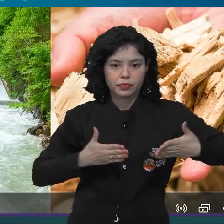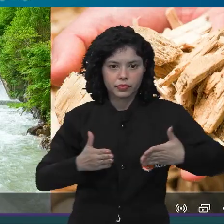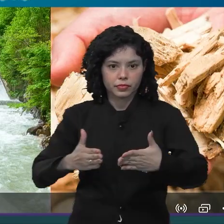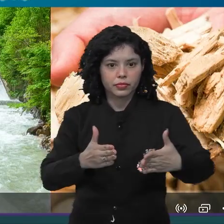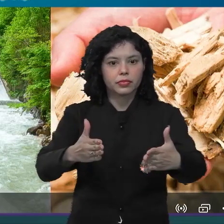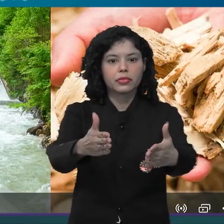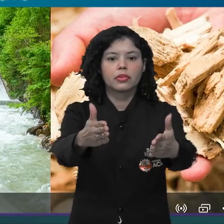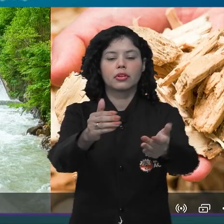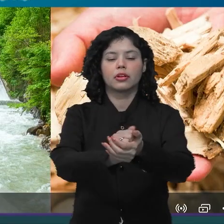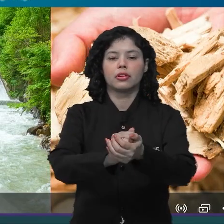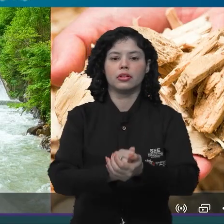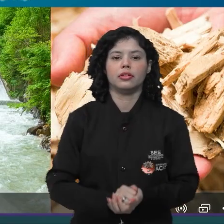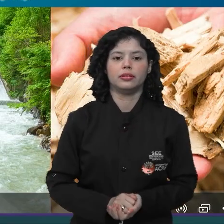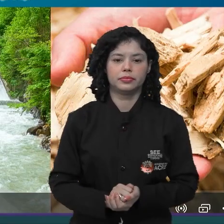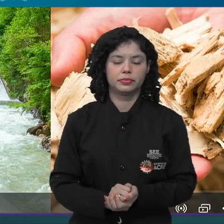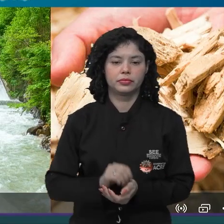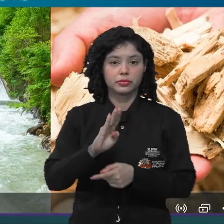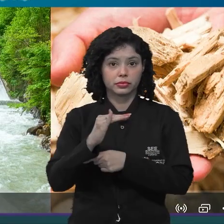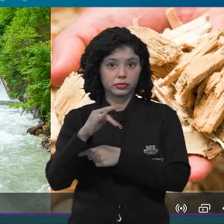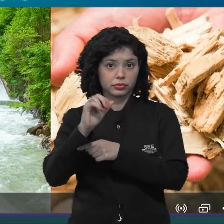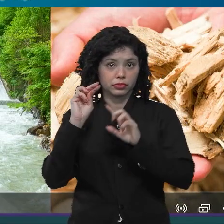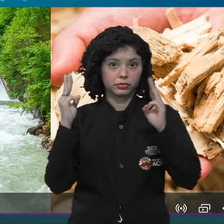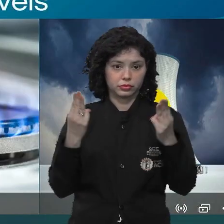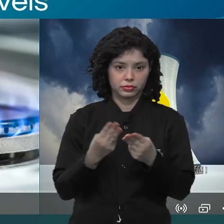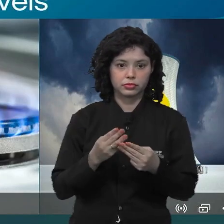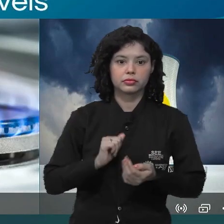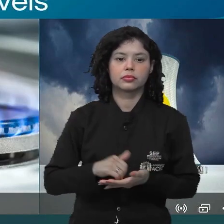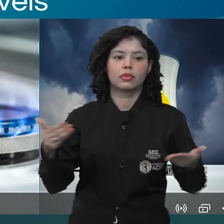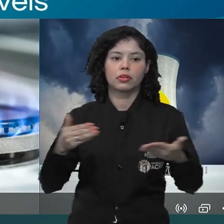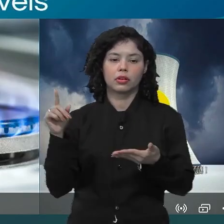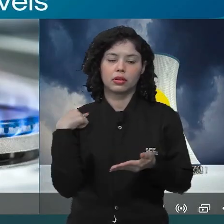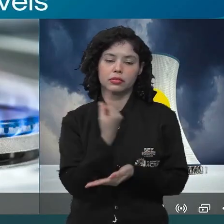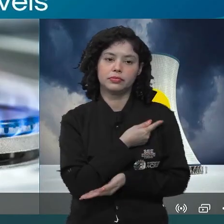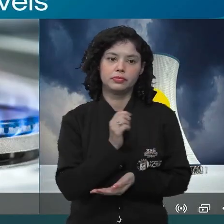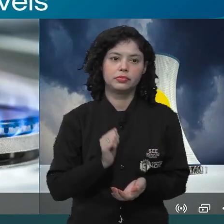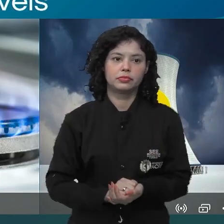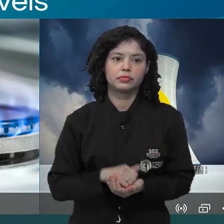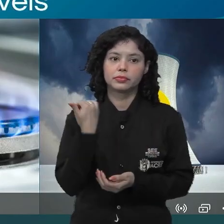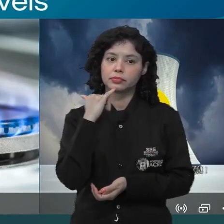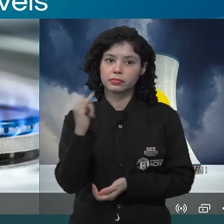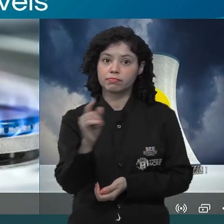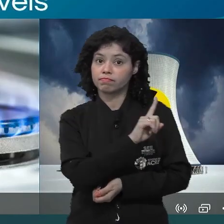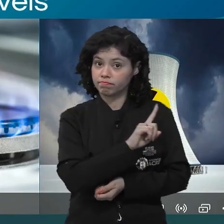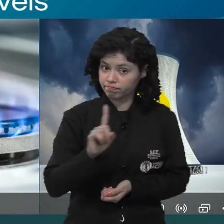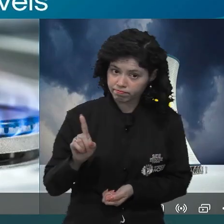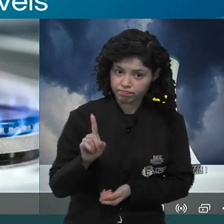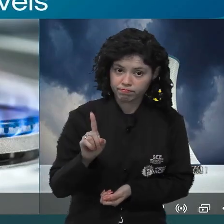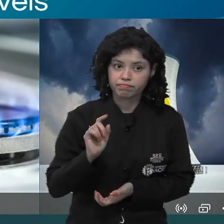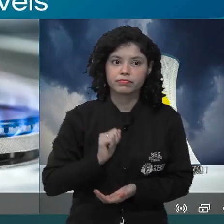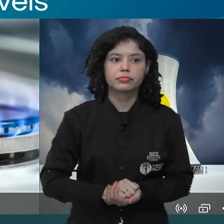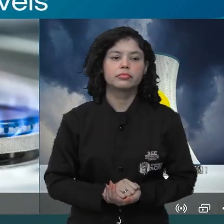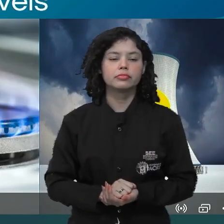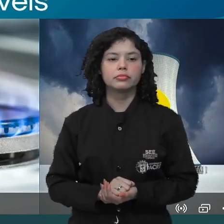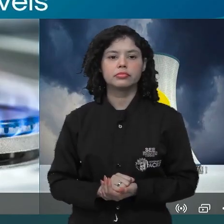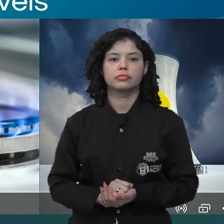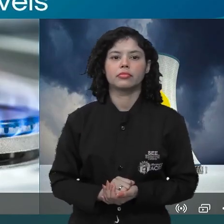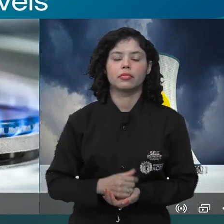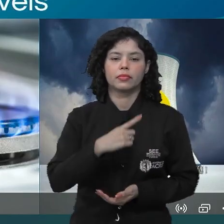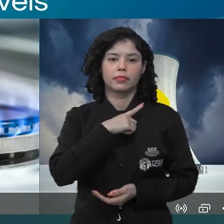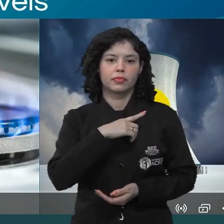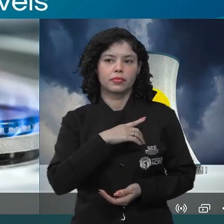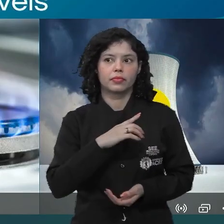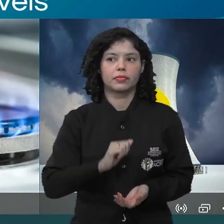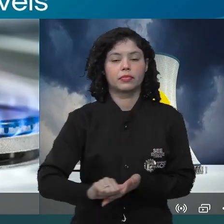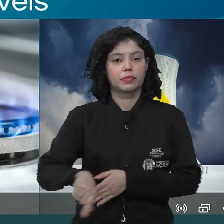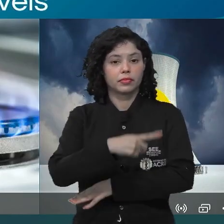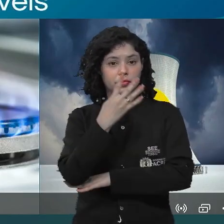das hidrelétricas e biomassa. E agora a gente vai falar das fontes de energia não renováveis. São as fontes